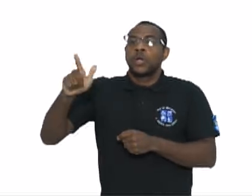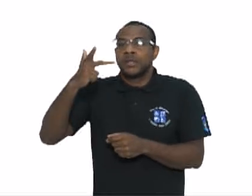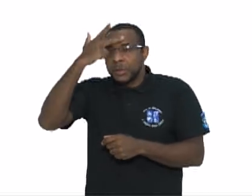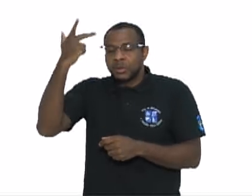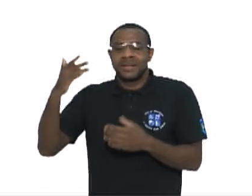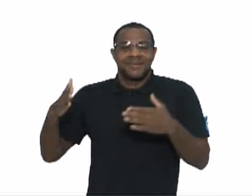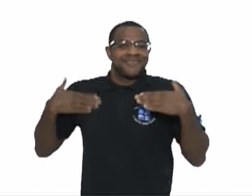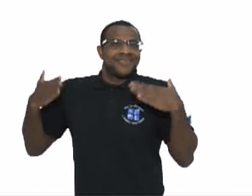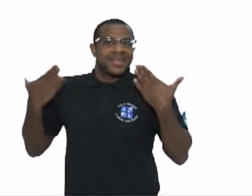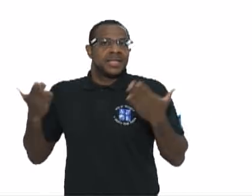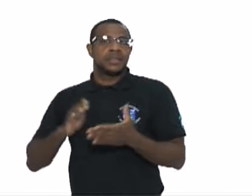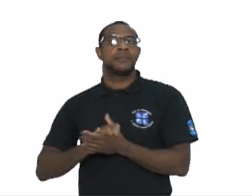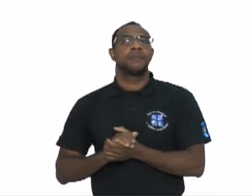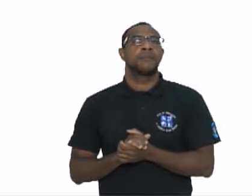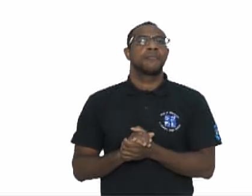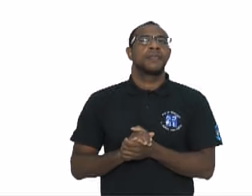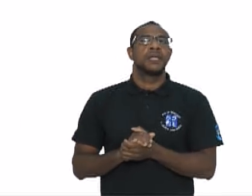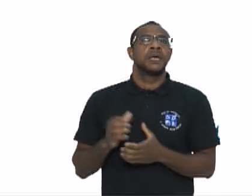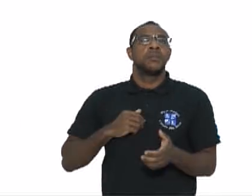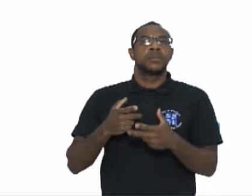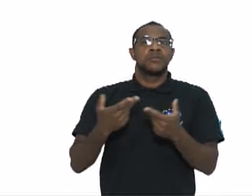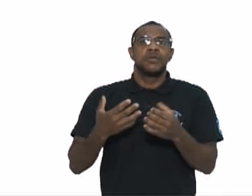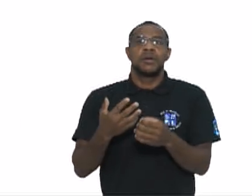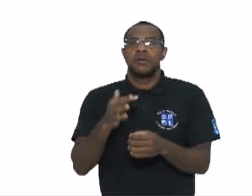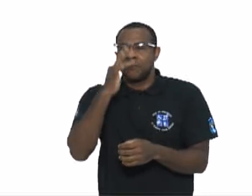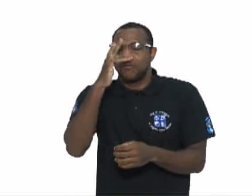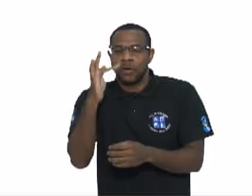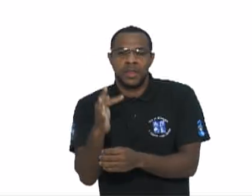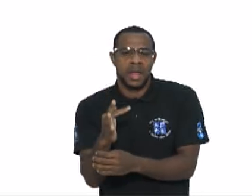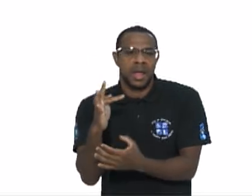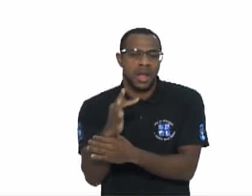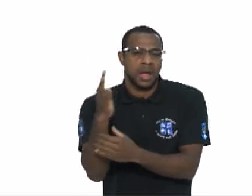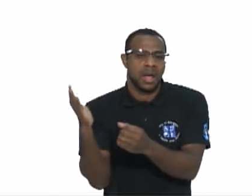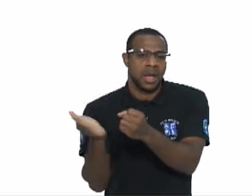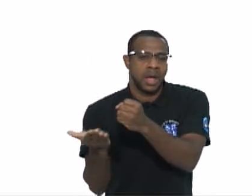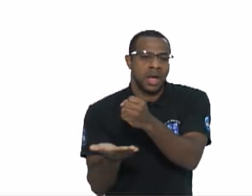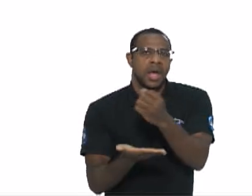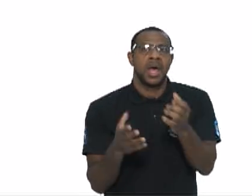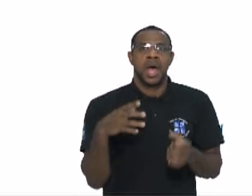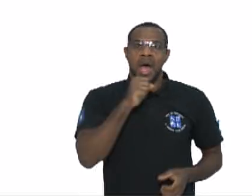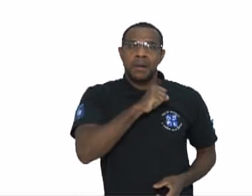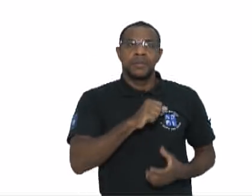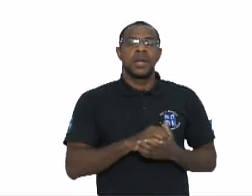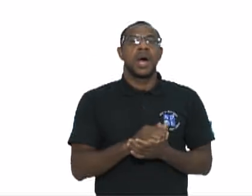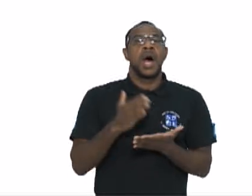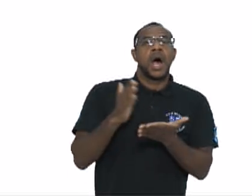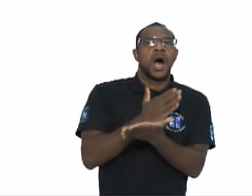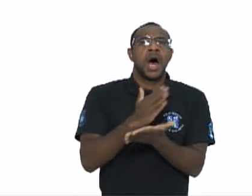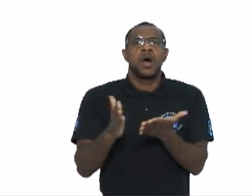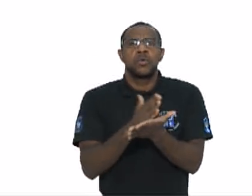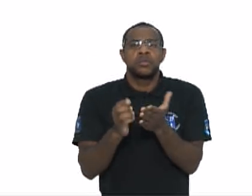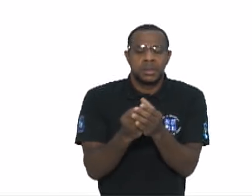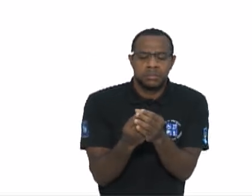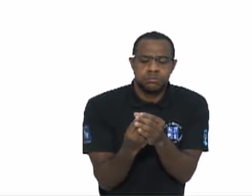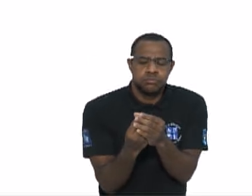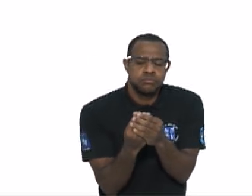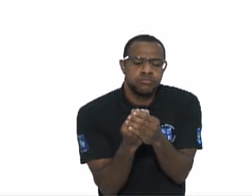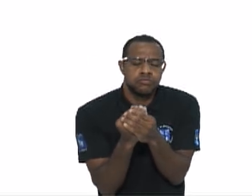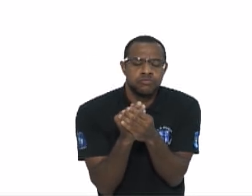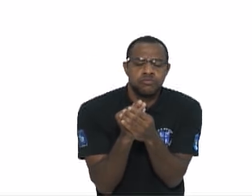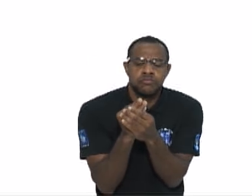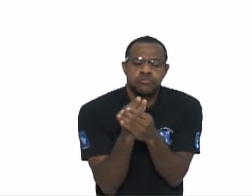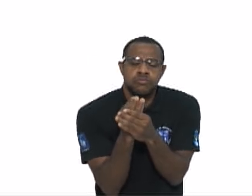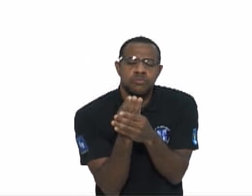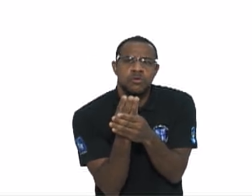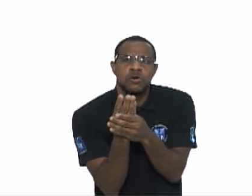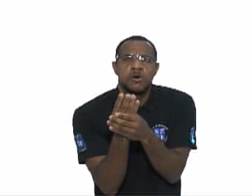felizes. Muitas flores são colhidas cedo demais. Algumas, mesmo ainda em botão. Há